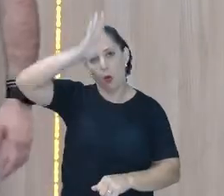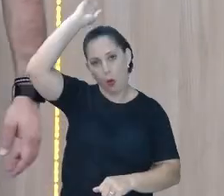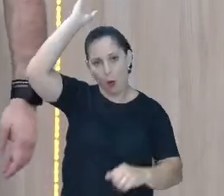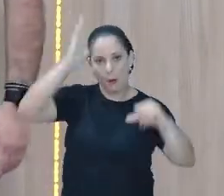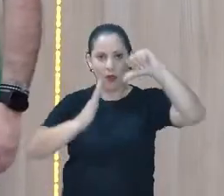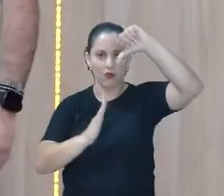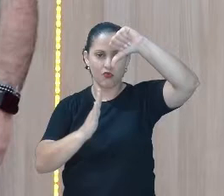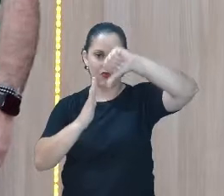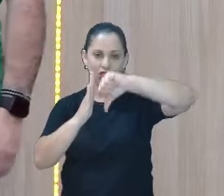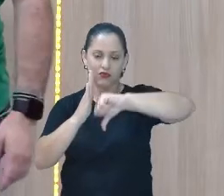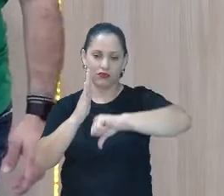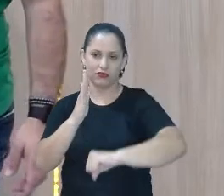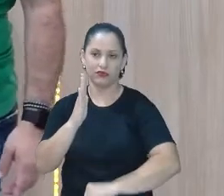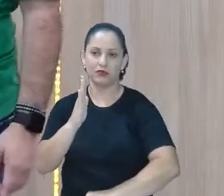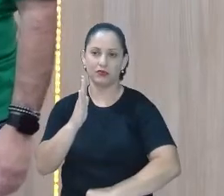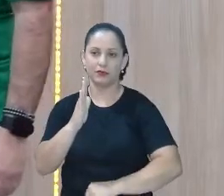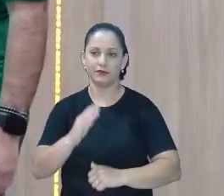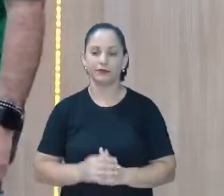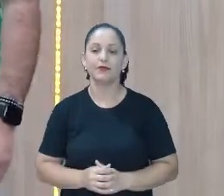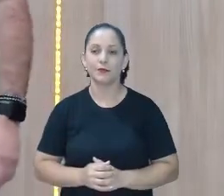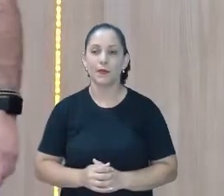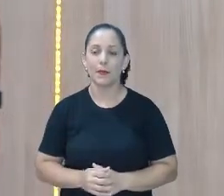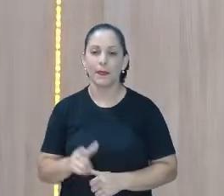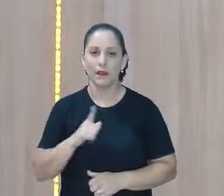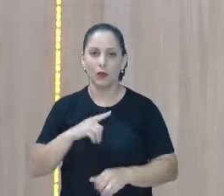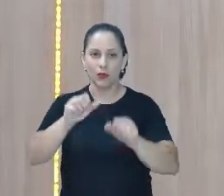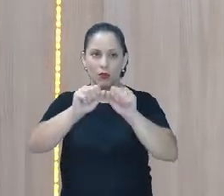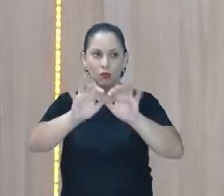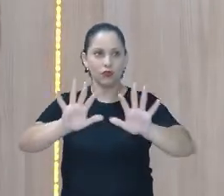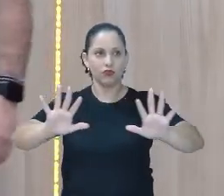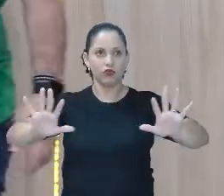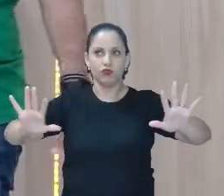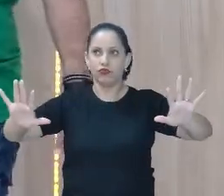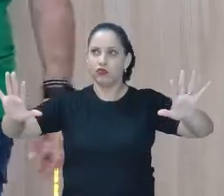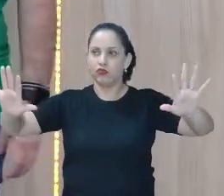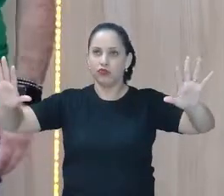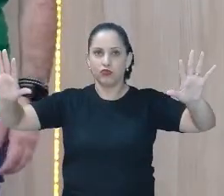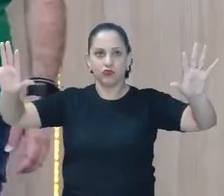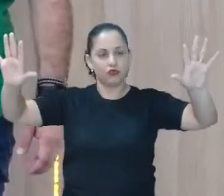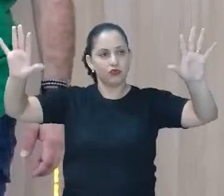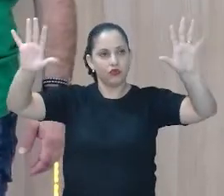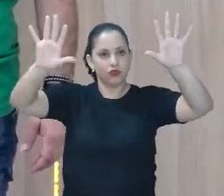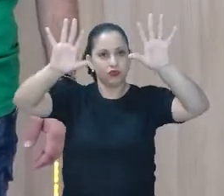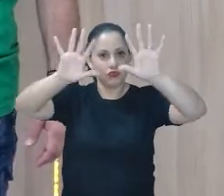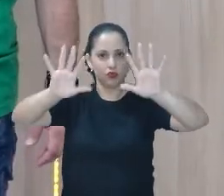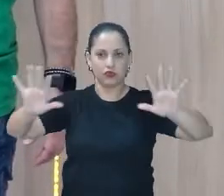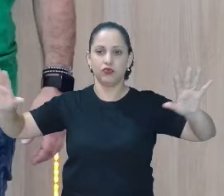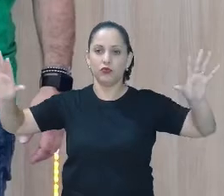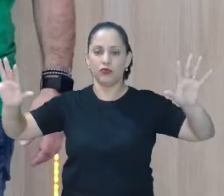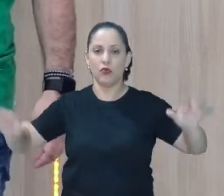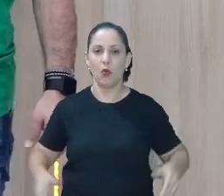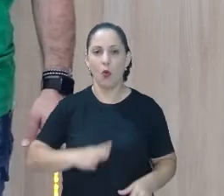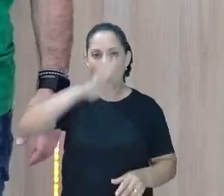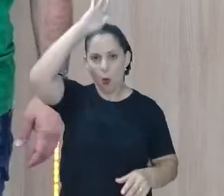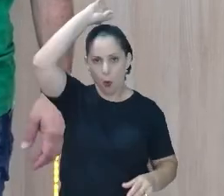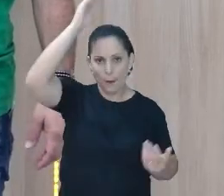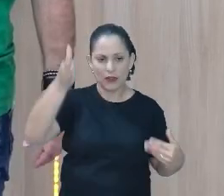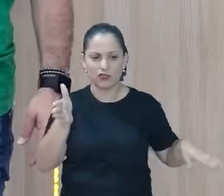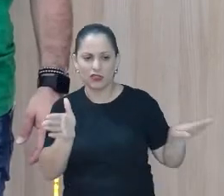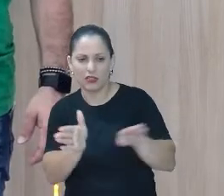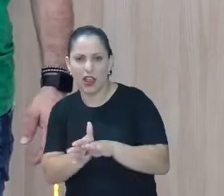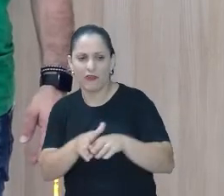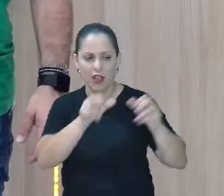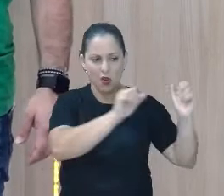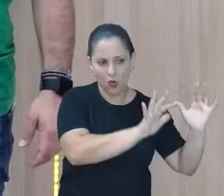em que Roma levou o seu território à expansão máxima, veja, eles entravam no local, combatiam, guerreavam,